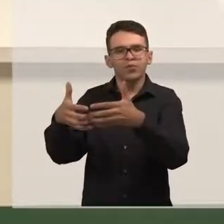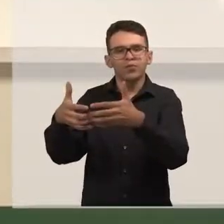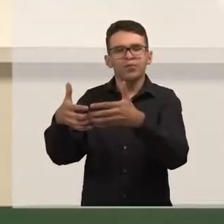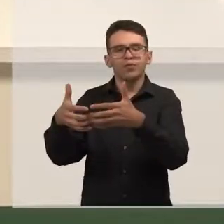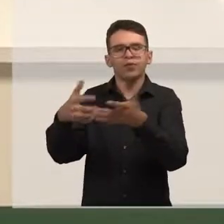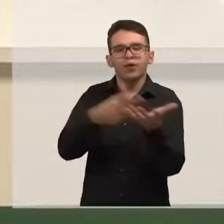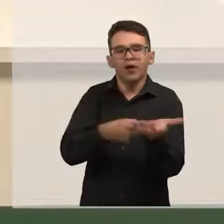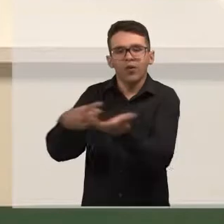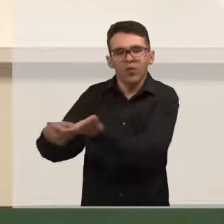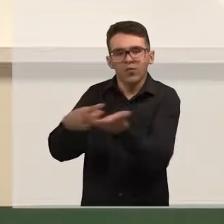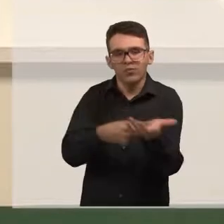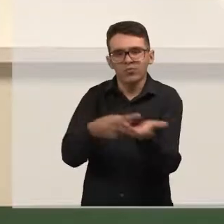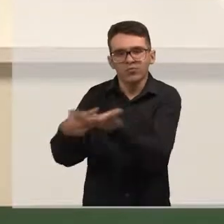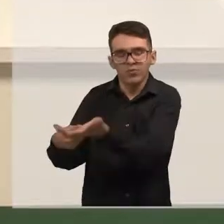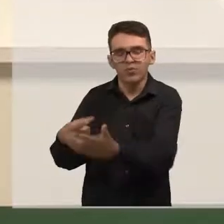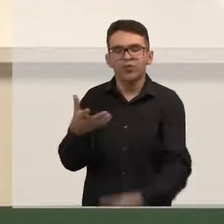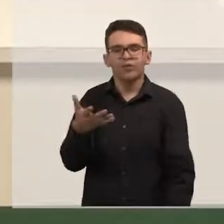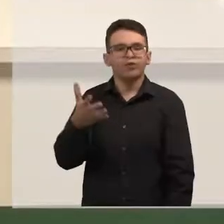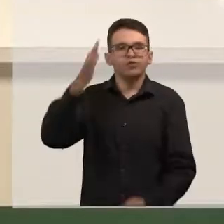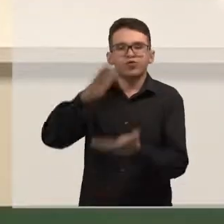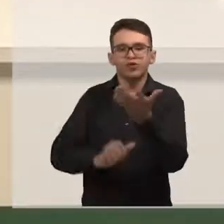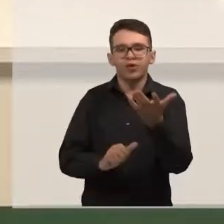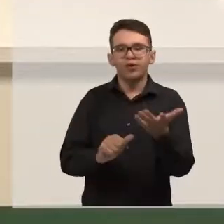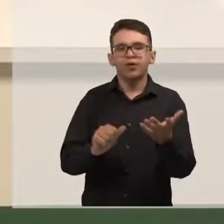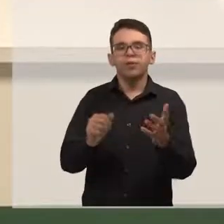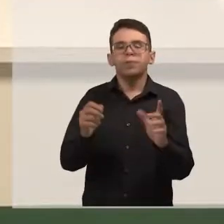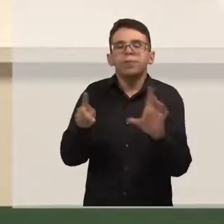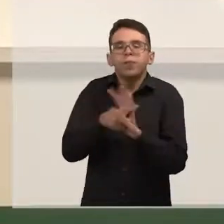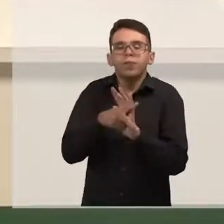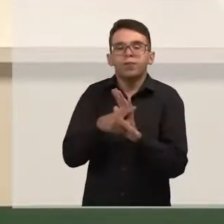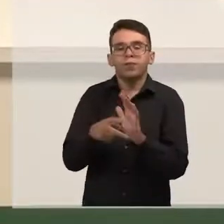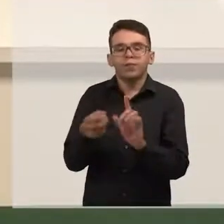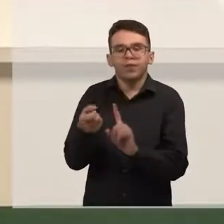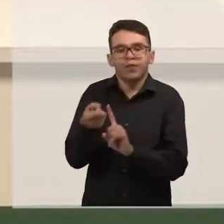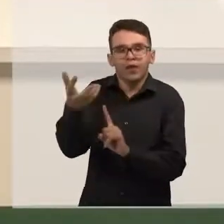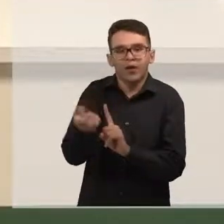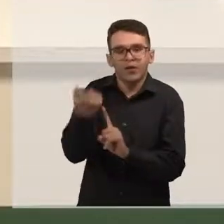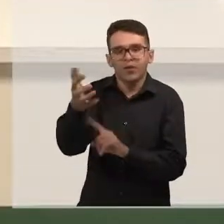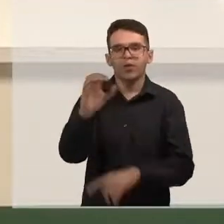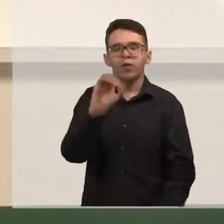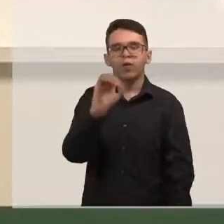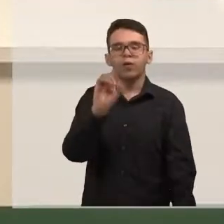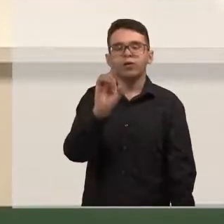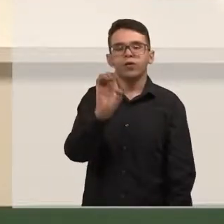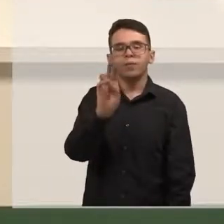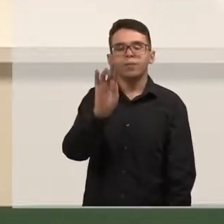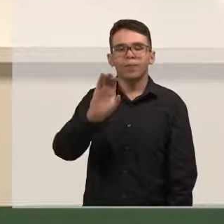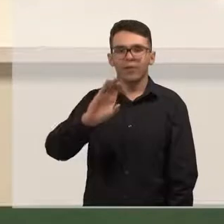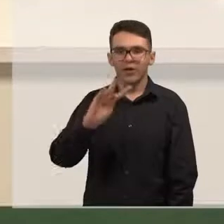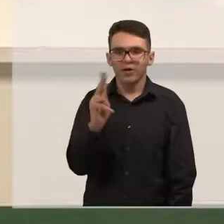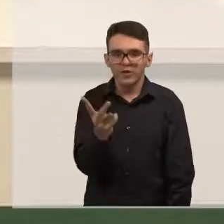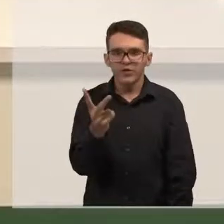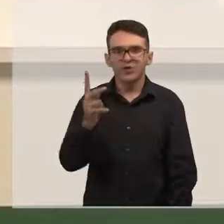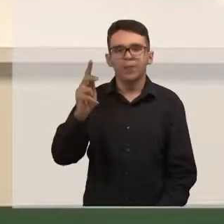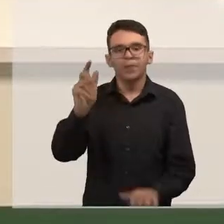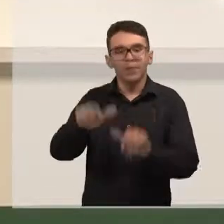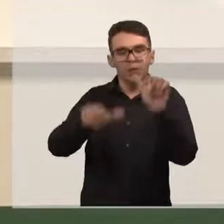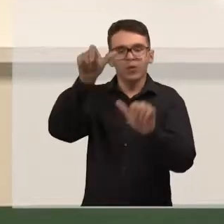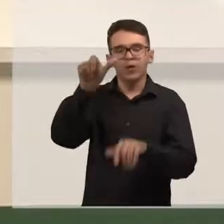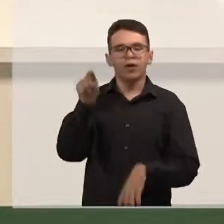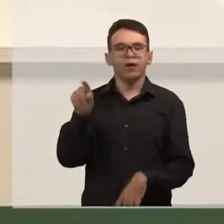dos acordos de delação premiada da Odebrecht, esse depoimento sendo dispensado,